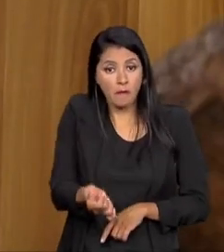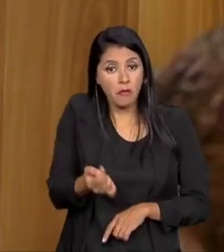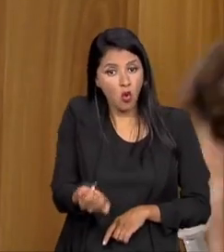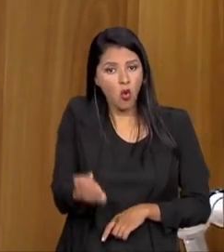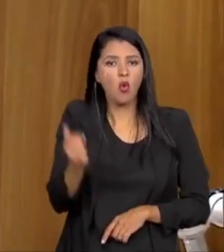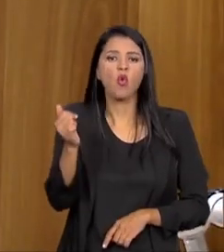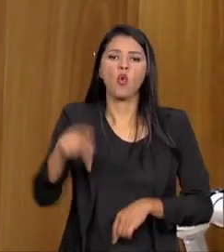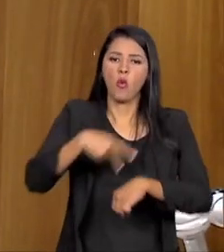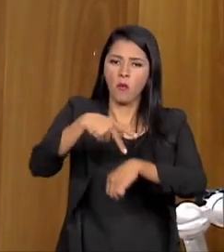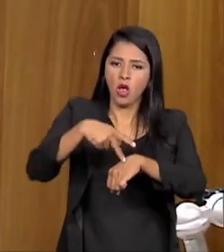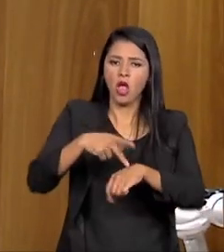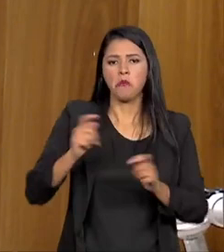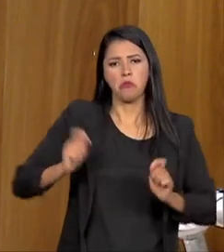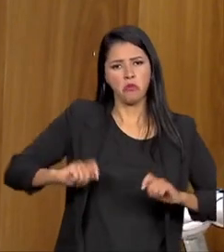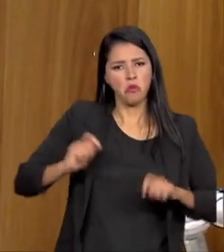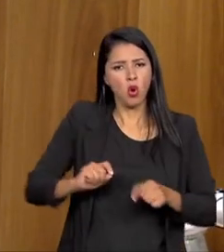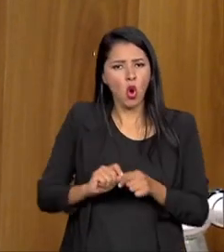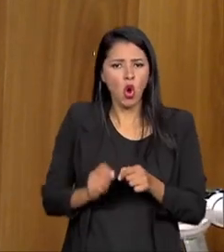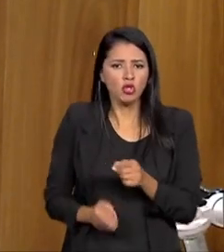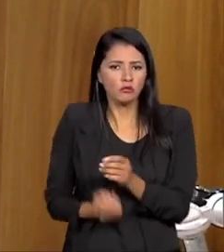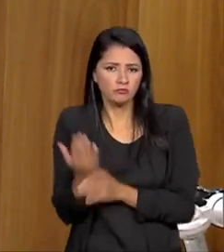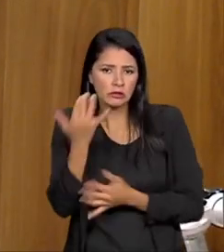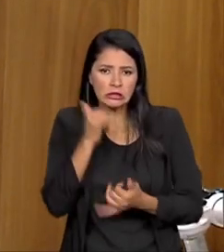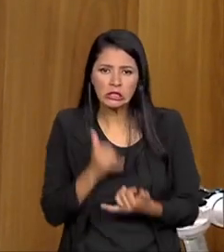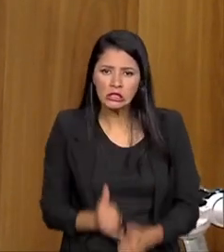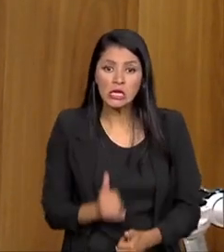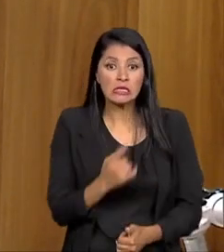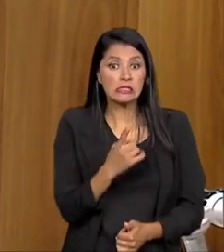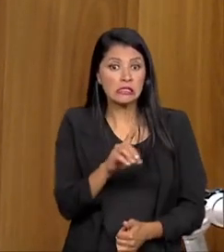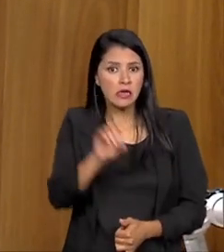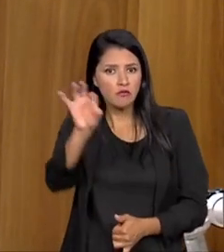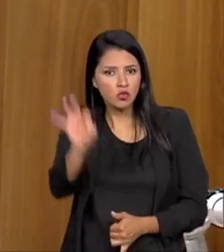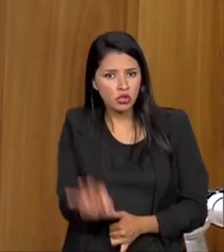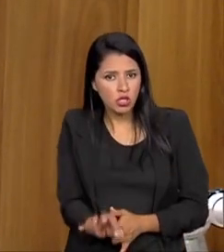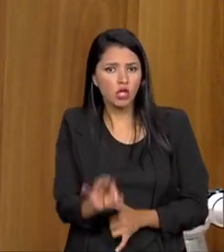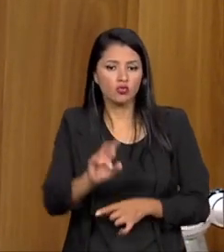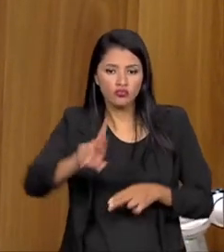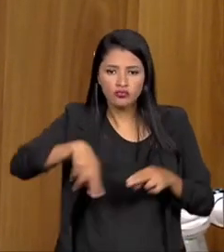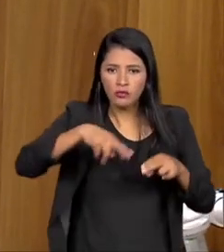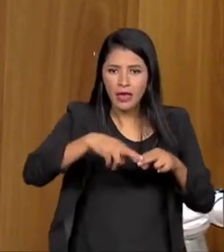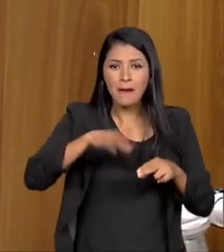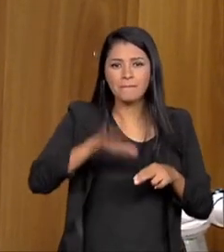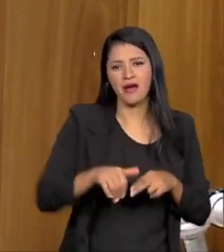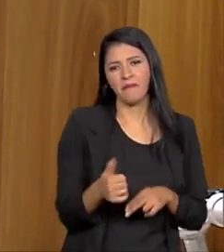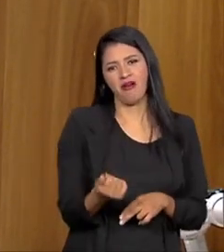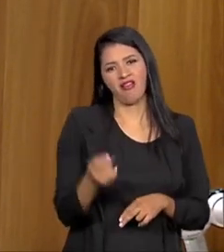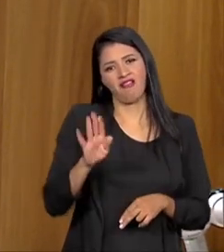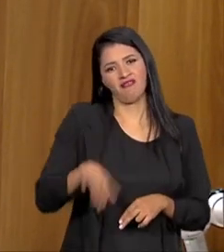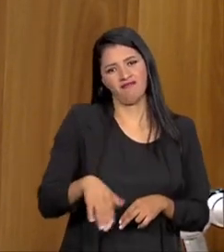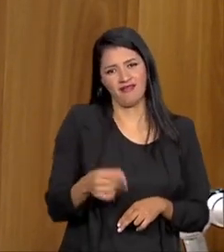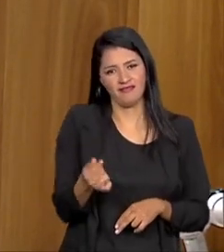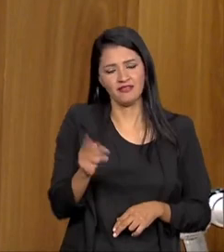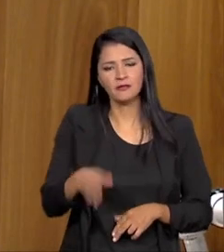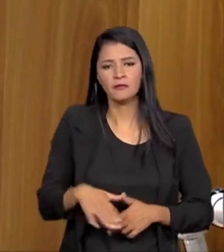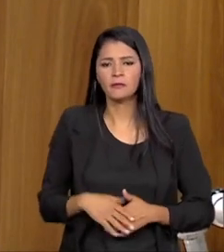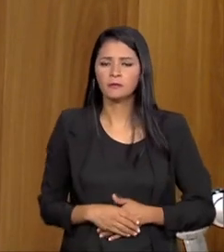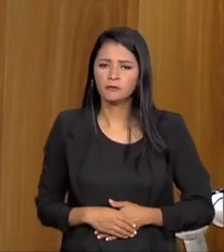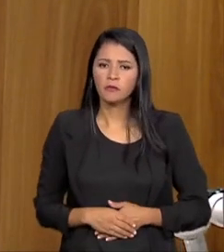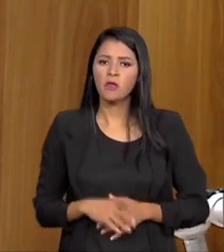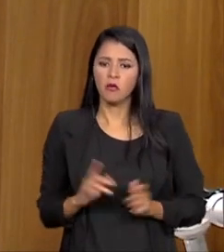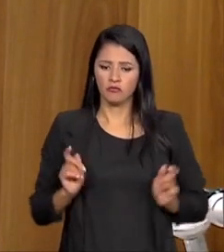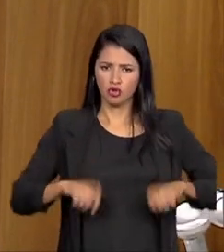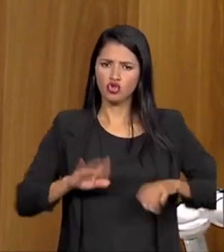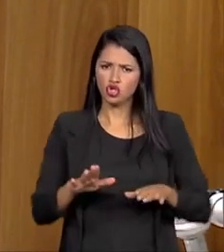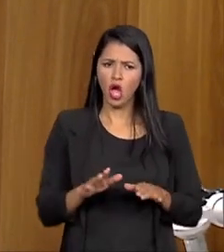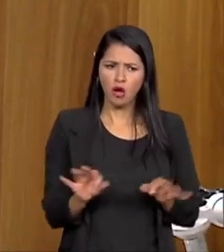que pode fazer energia 100% renováveis mais baratas do que a fóssil além desse potência esse potencial